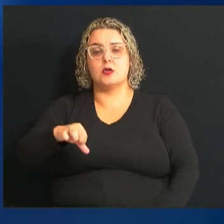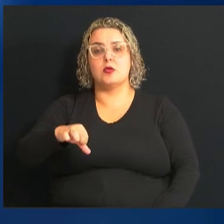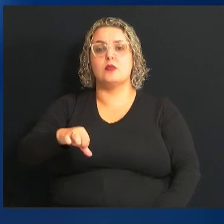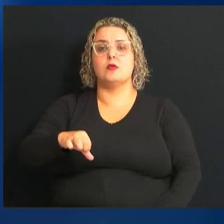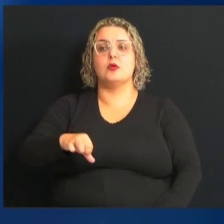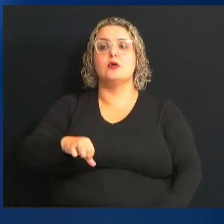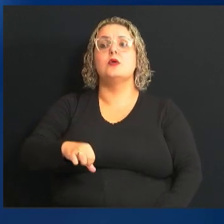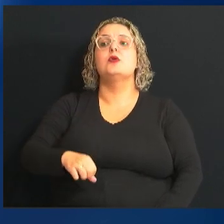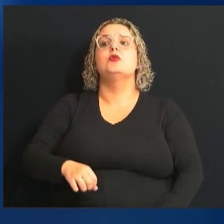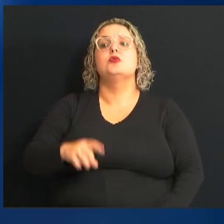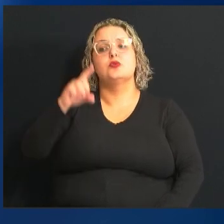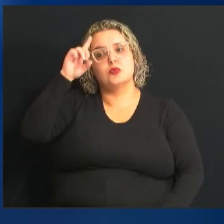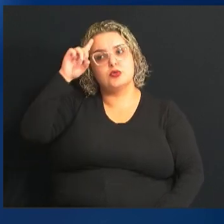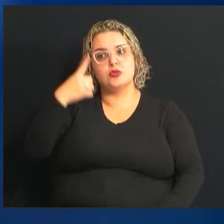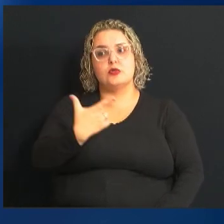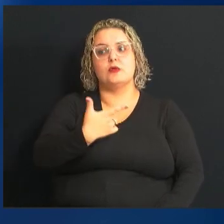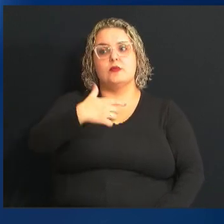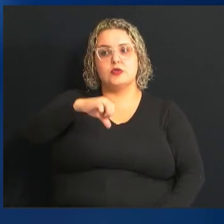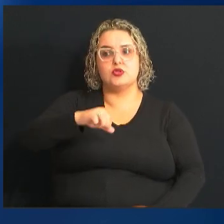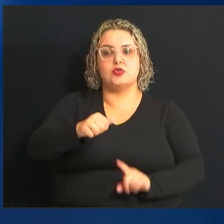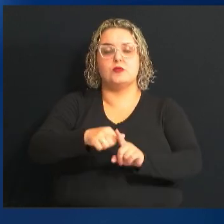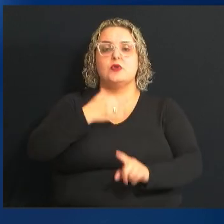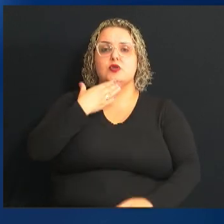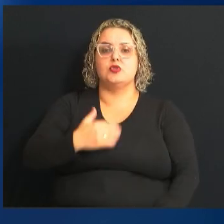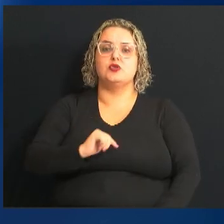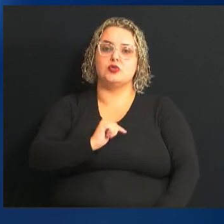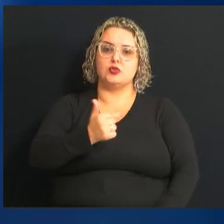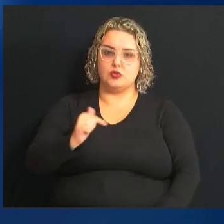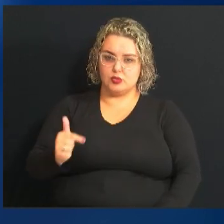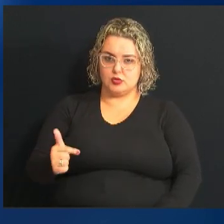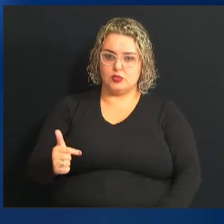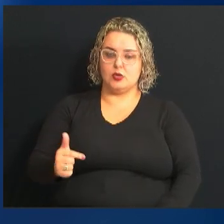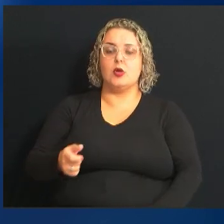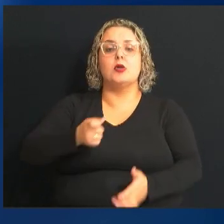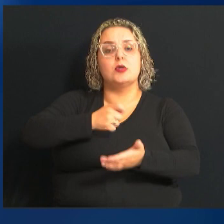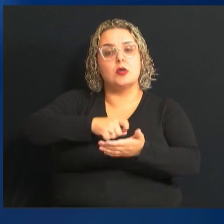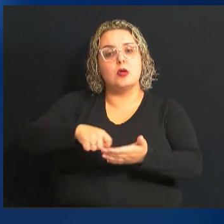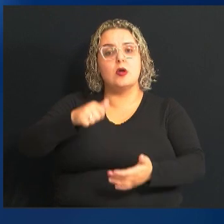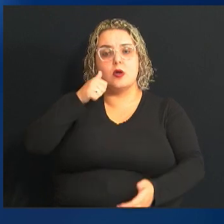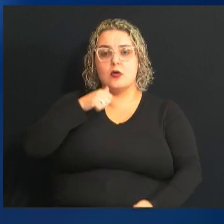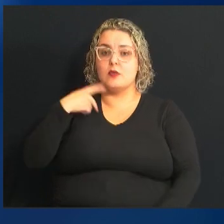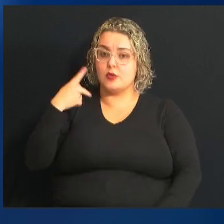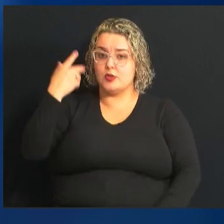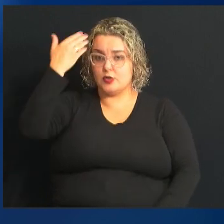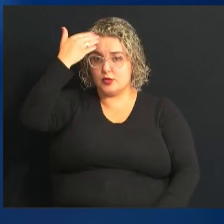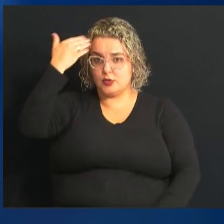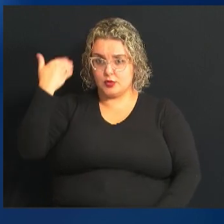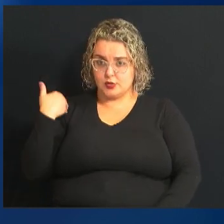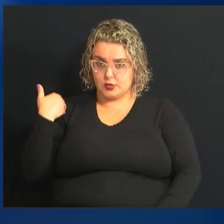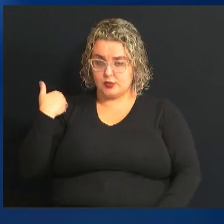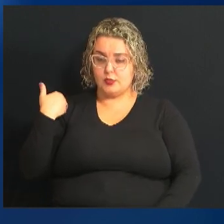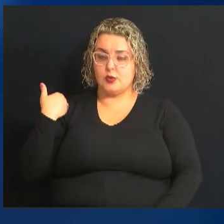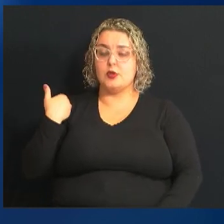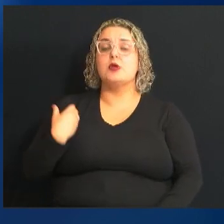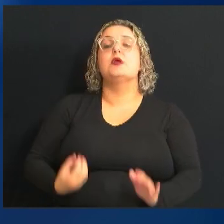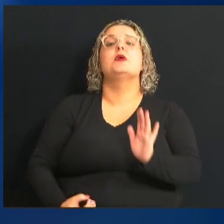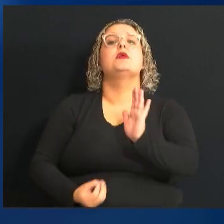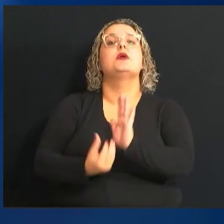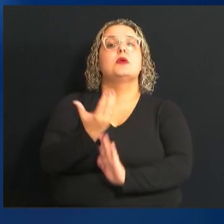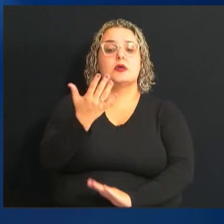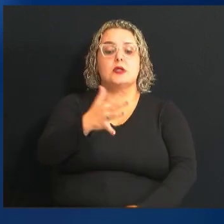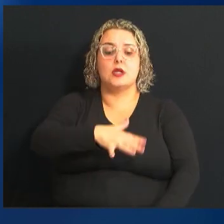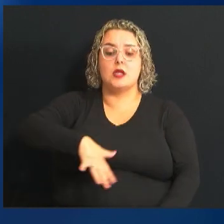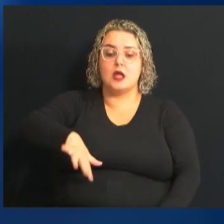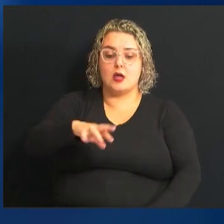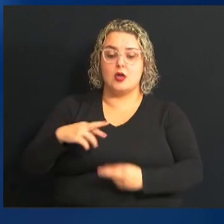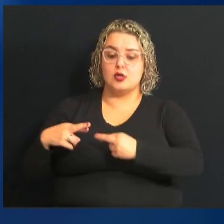16.349, no dia 29 de dezembro de 2022, de autoria da vereadora Débora Palermo, que institui no âmbito da Rede